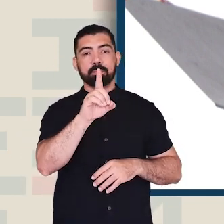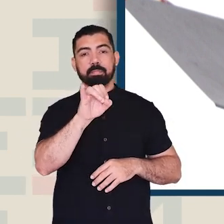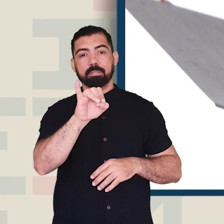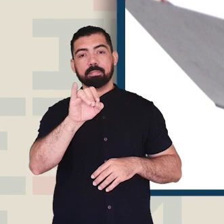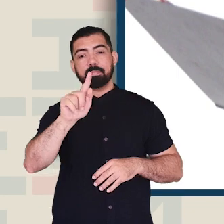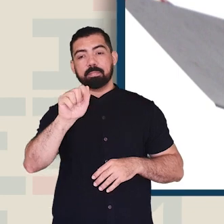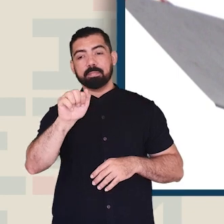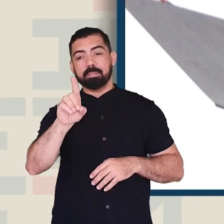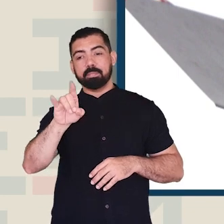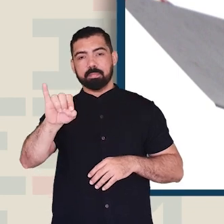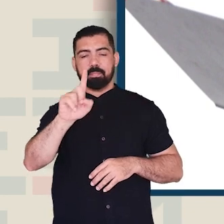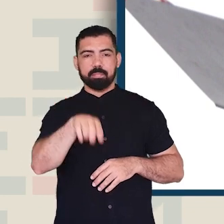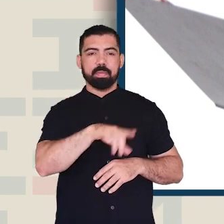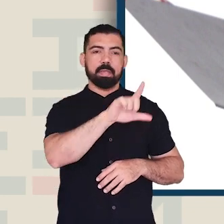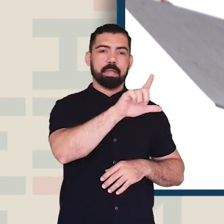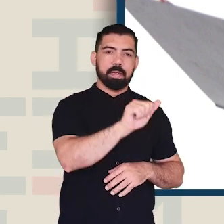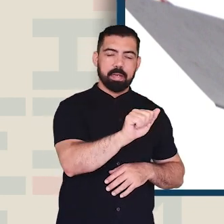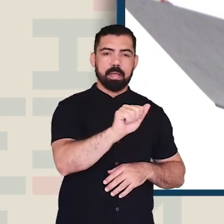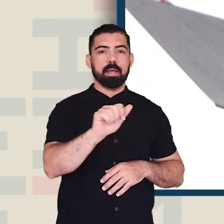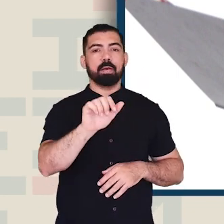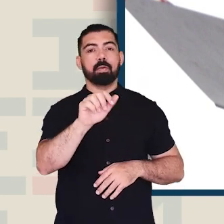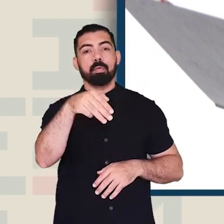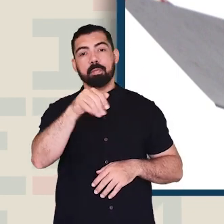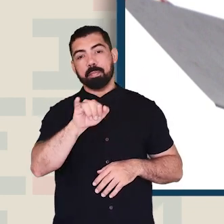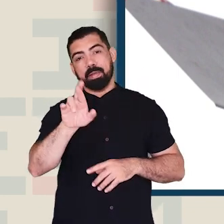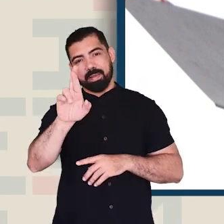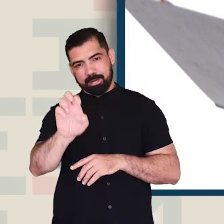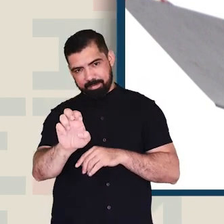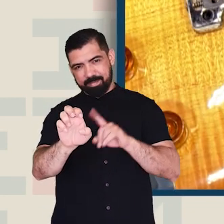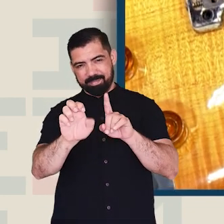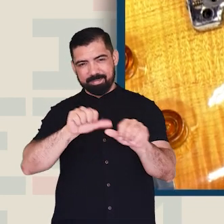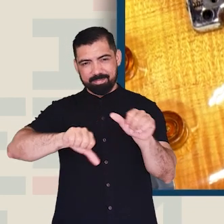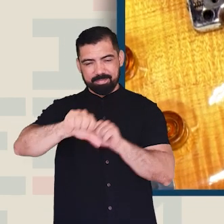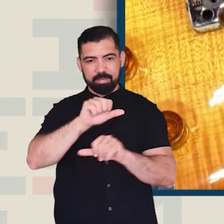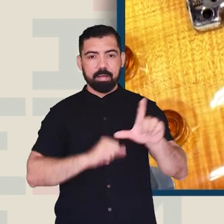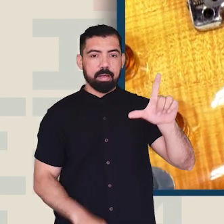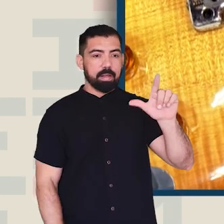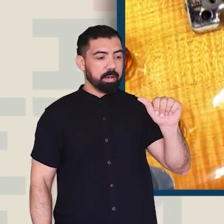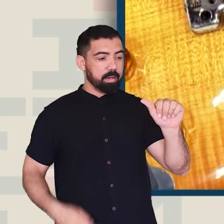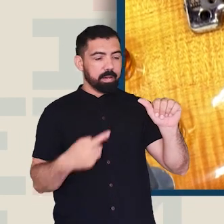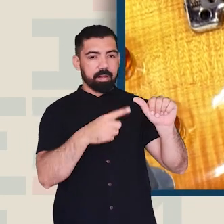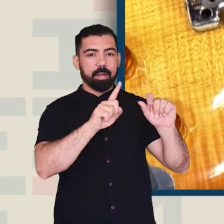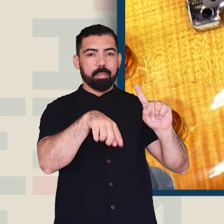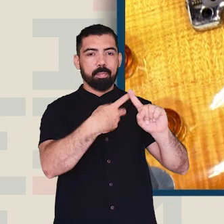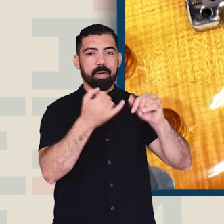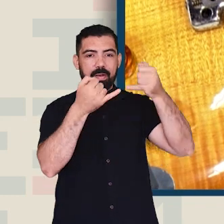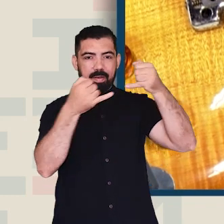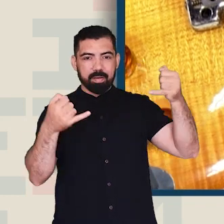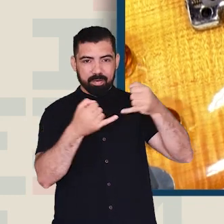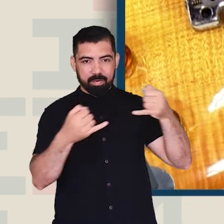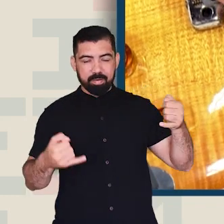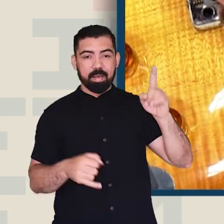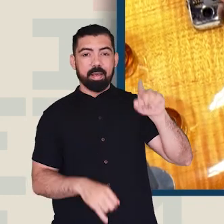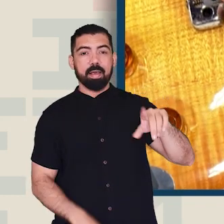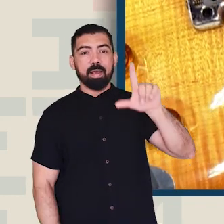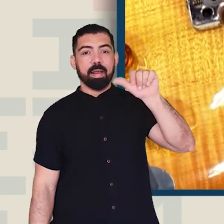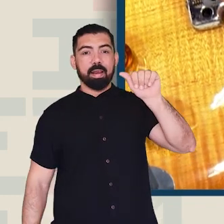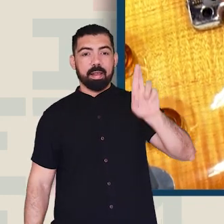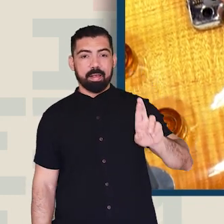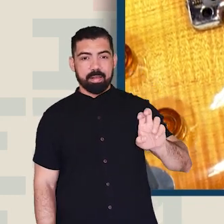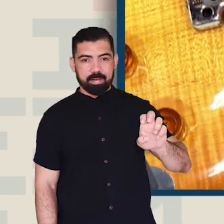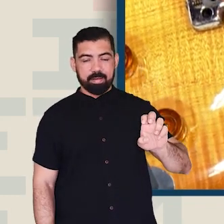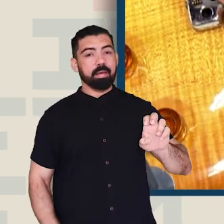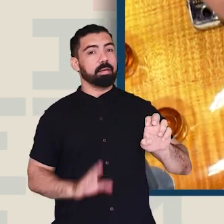Lá, o Mi em Ré e o Lá, e aquelas duas primeiras também em Lá e Ré. Ao invés de